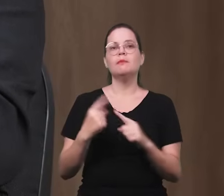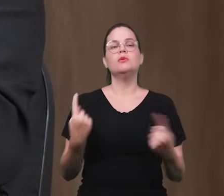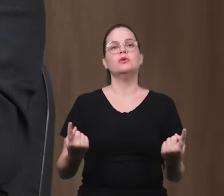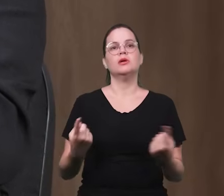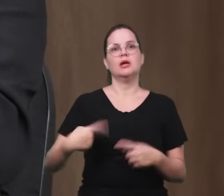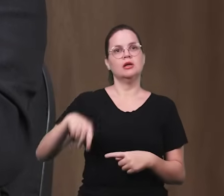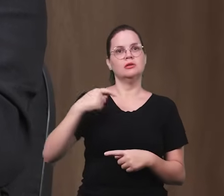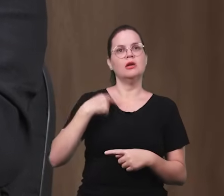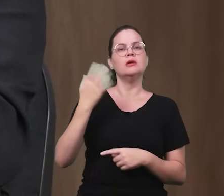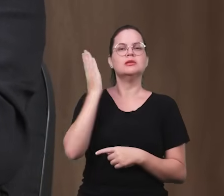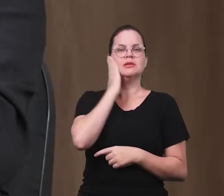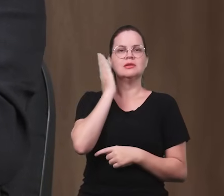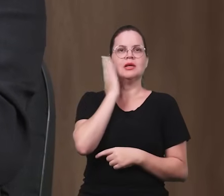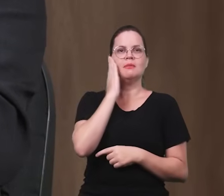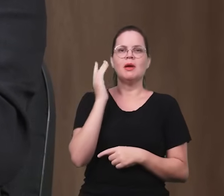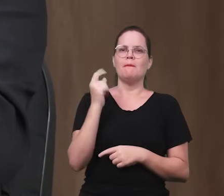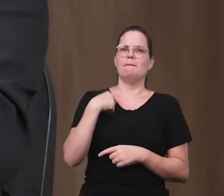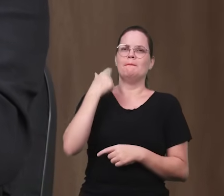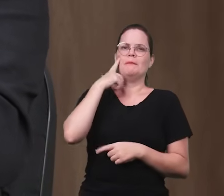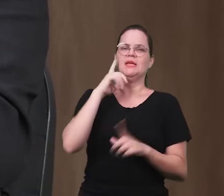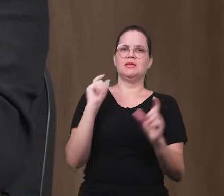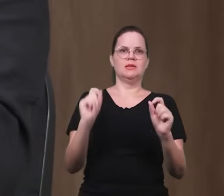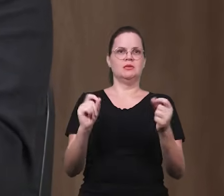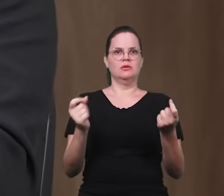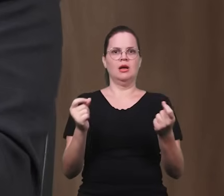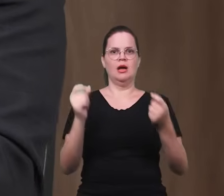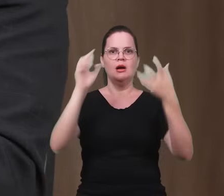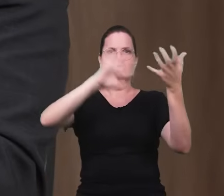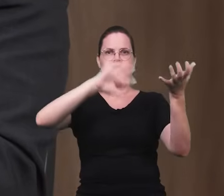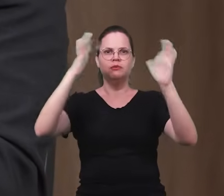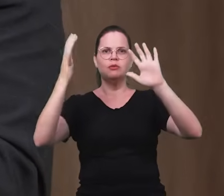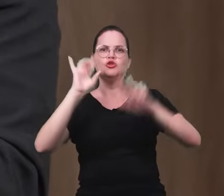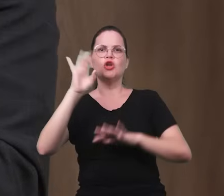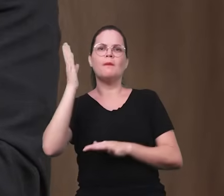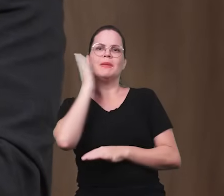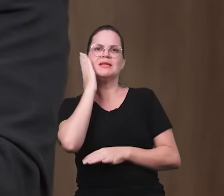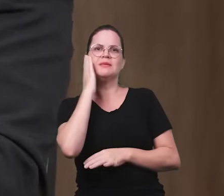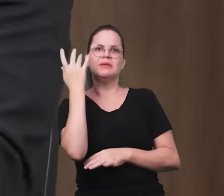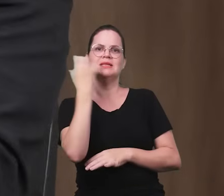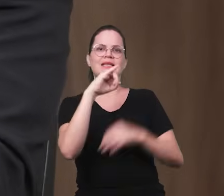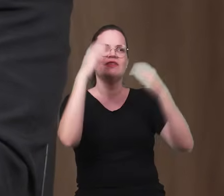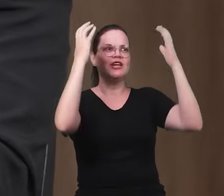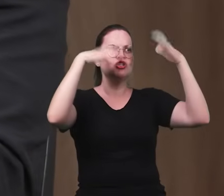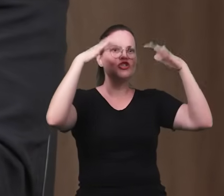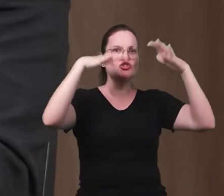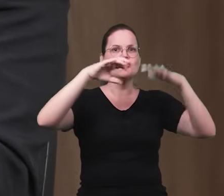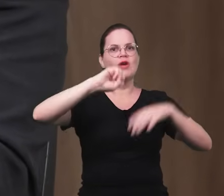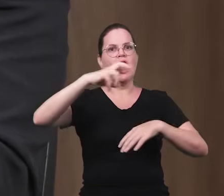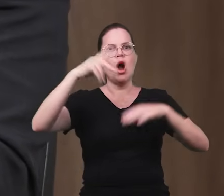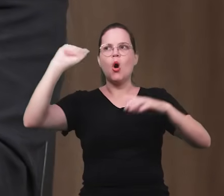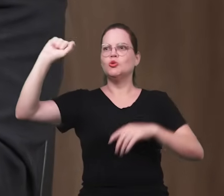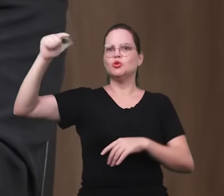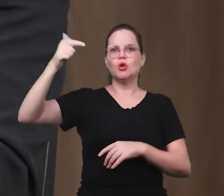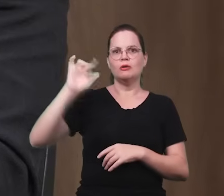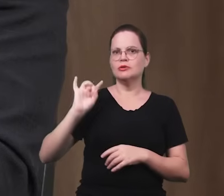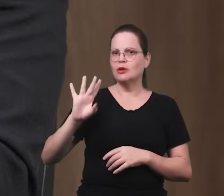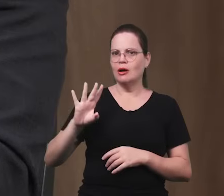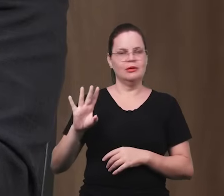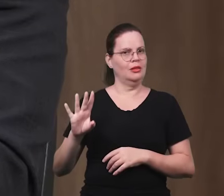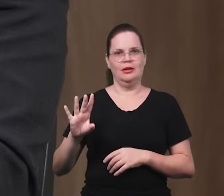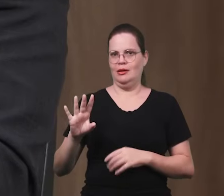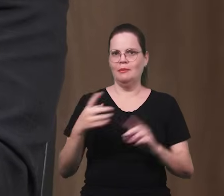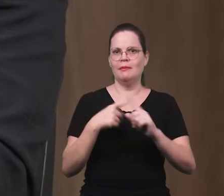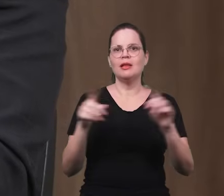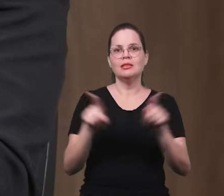tem às vezes a gente tem uma falsa impressão de que a meteorologia só serve para saber se não, vai dar sol ou vai chover. Não é só para isso,